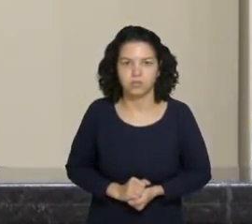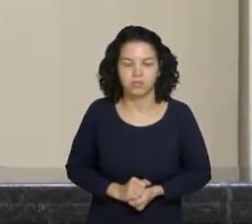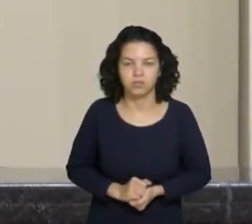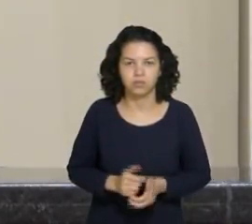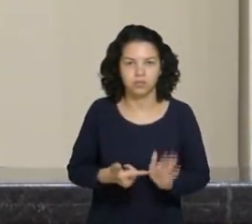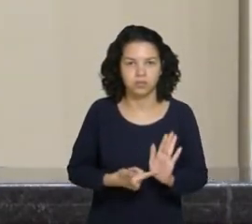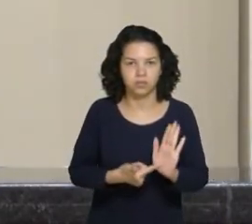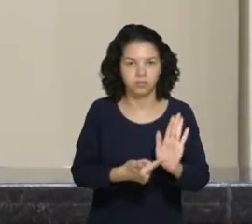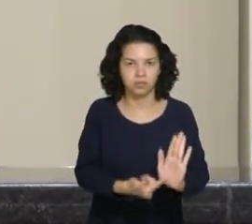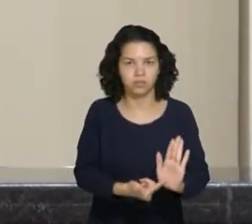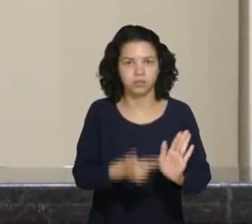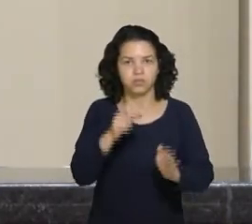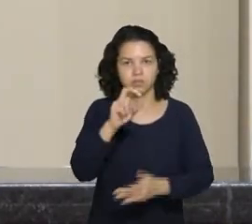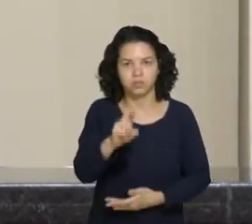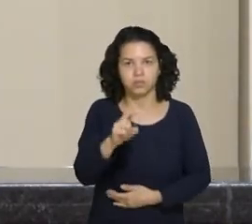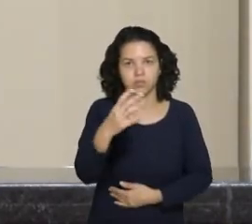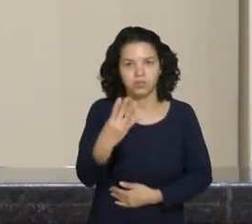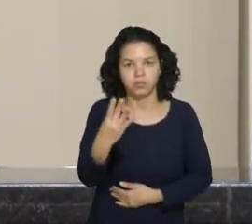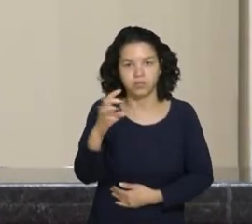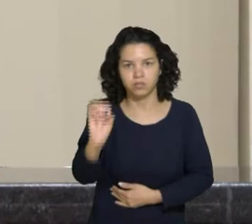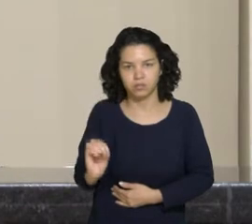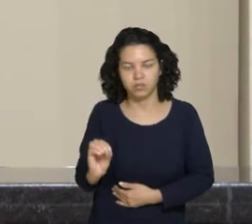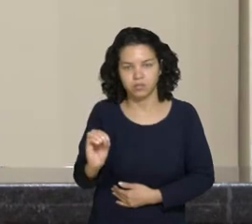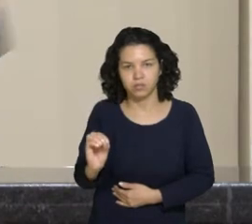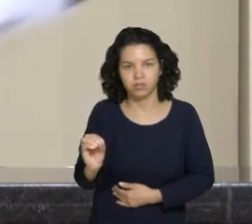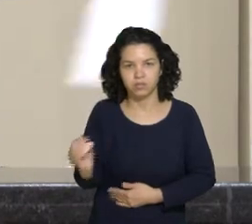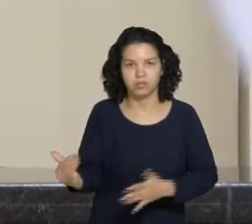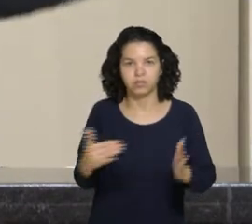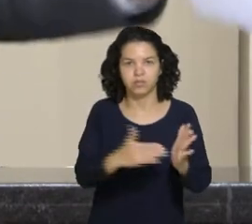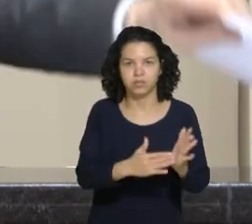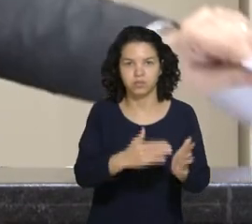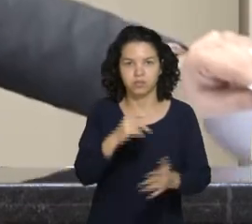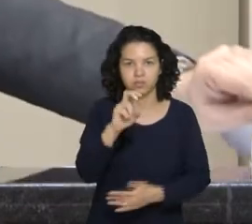indicações 540 a543